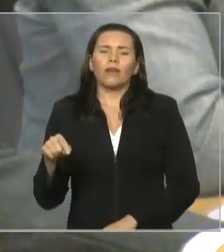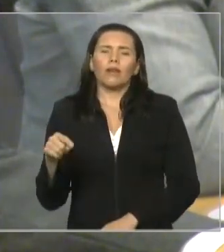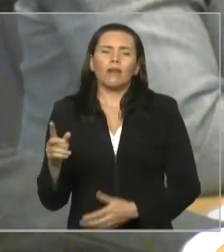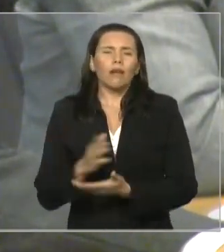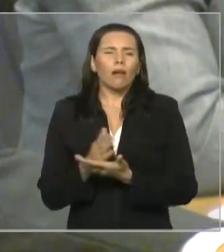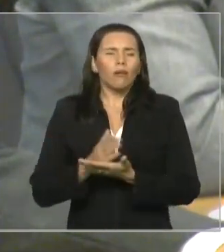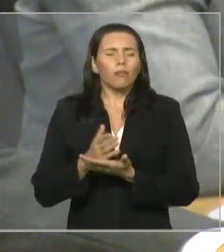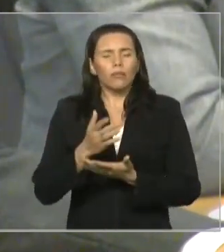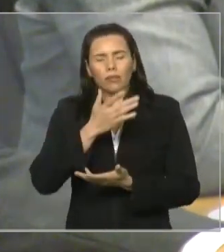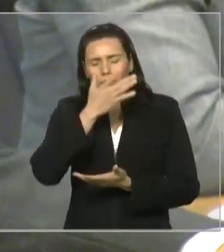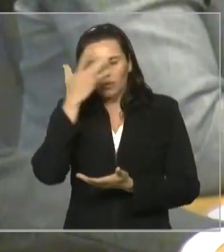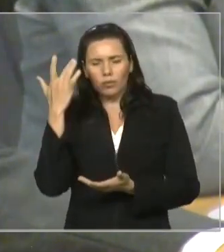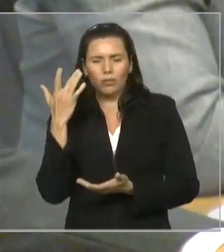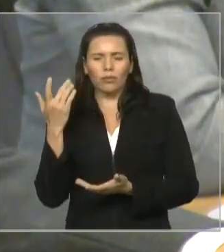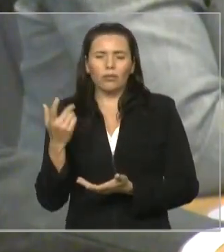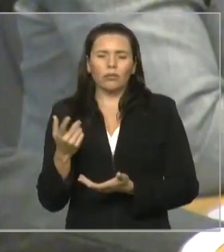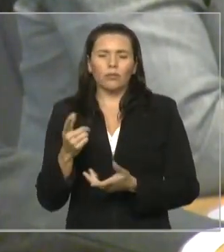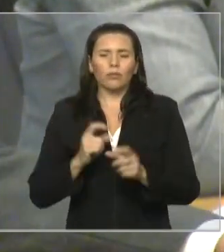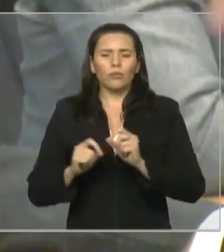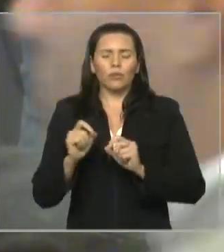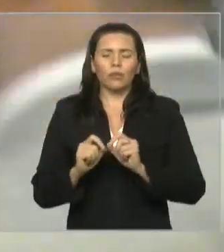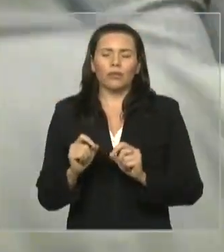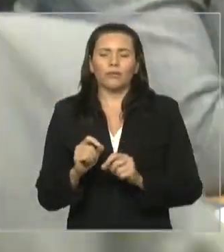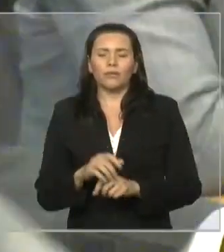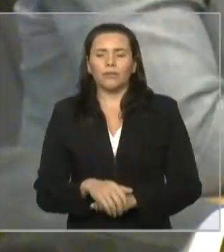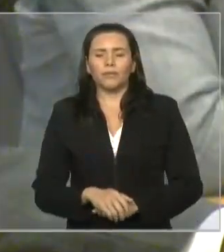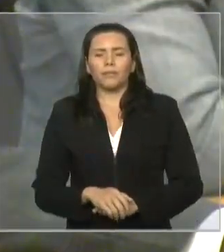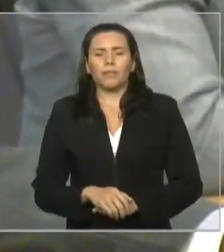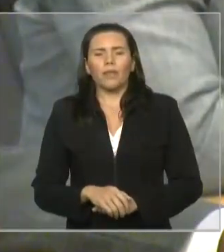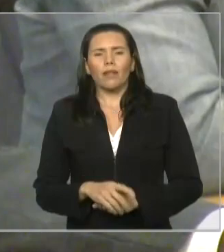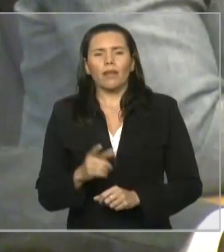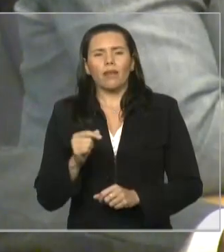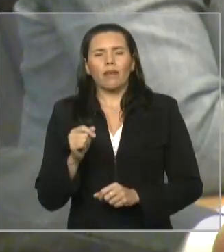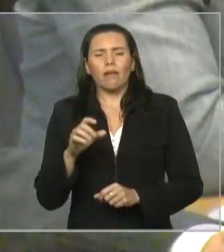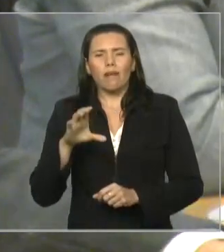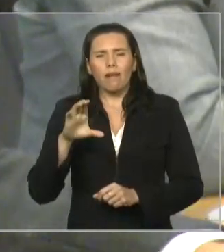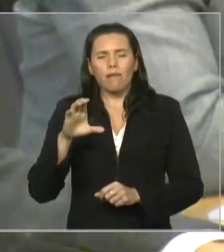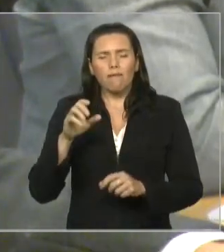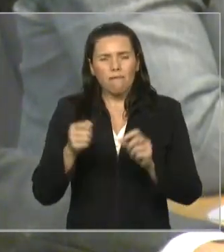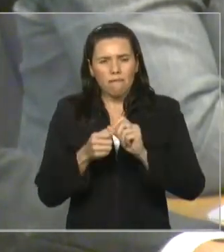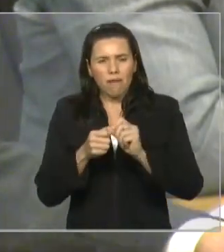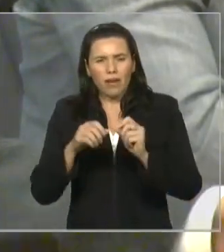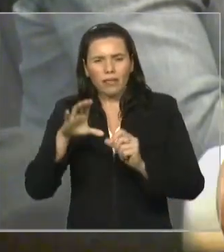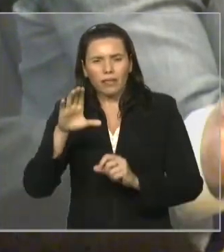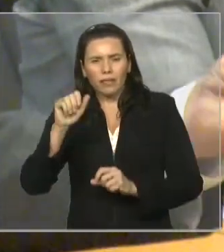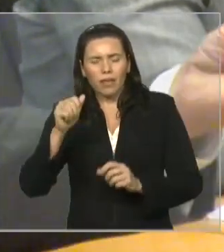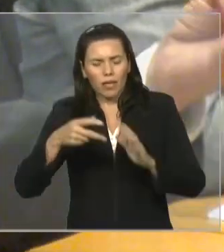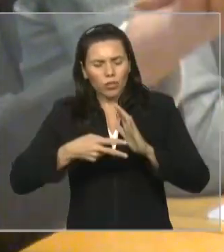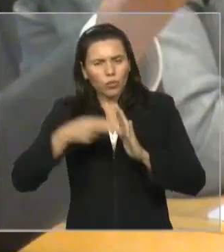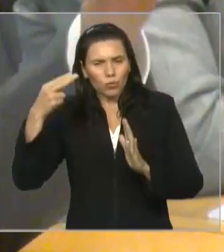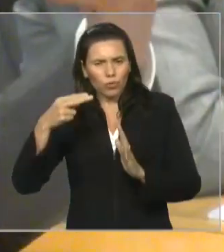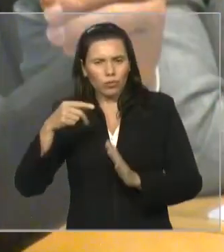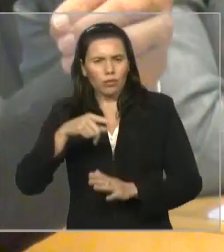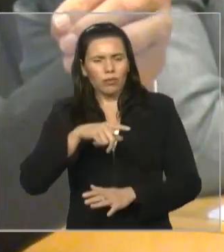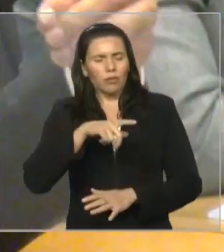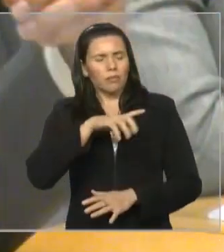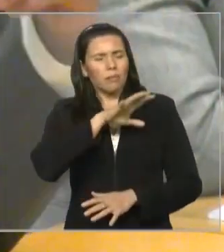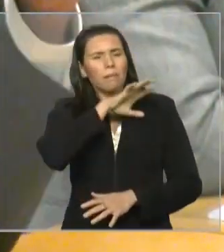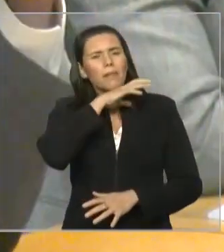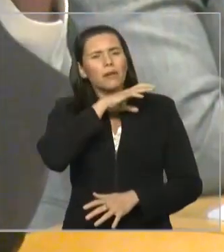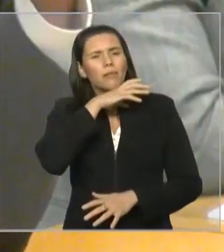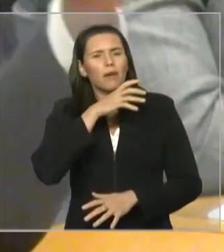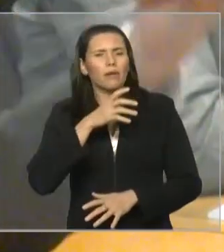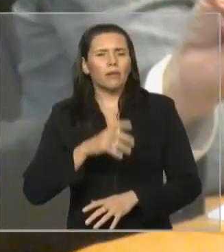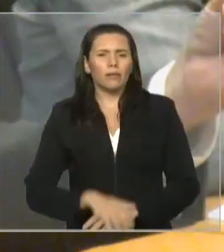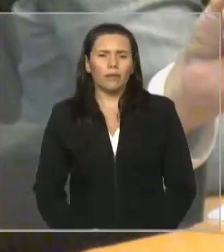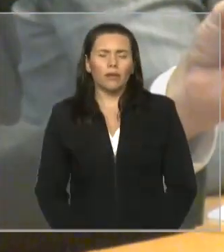sem asepsia, sem entendimento de qualidade anestésica, sem estarem preparados, porque só